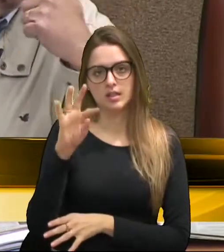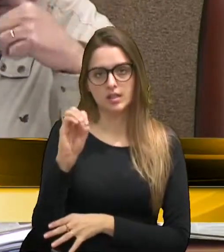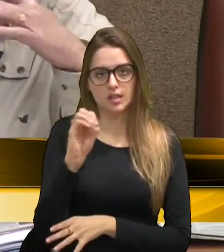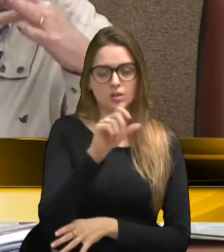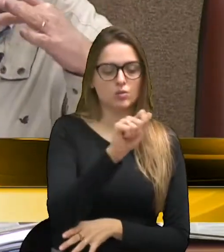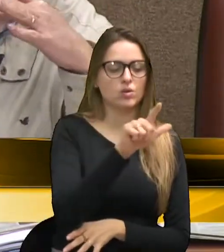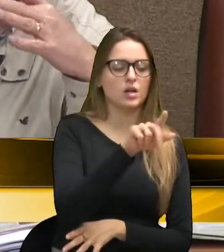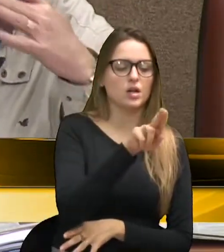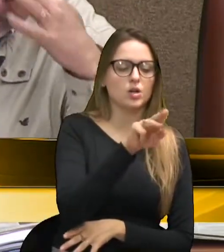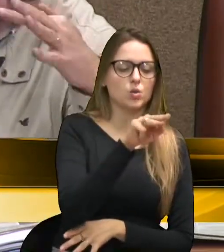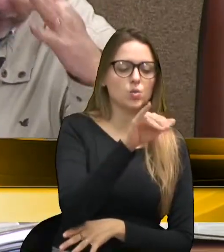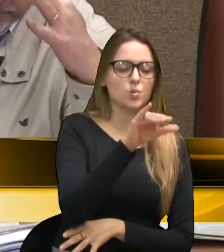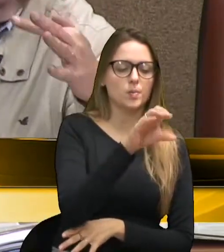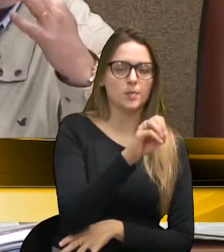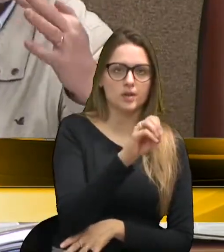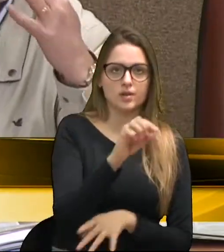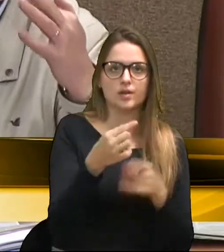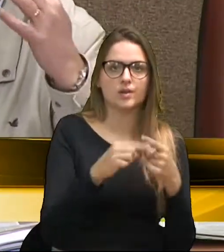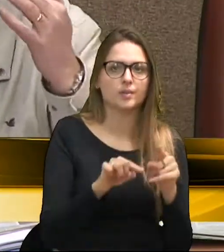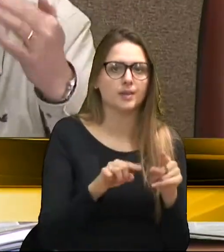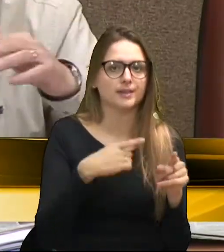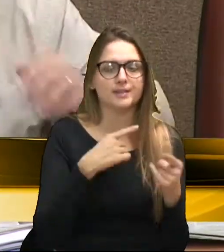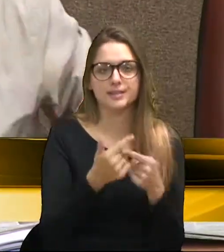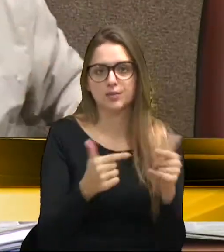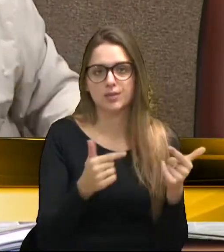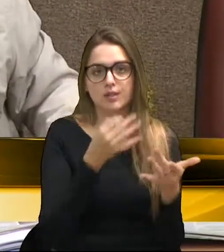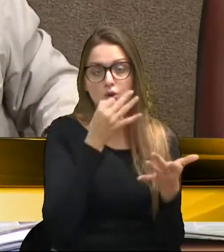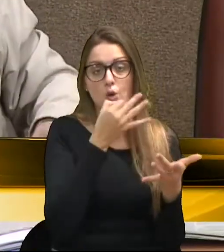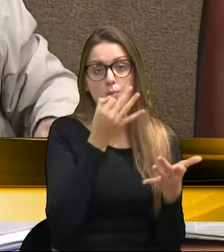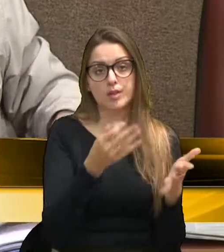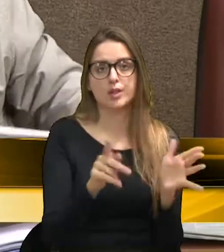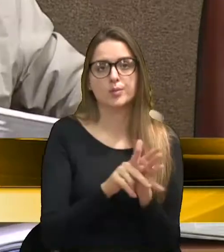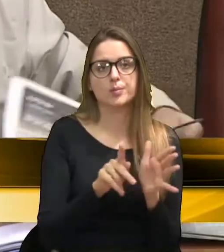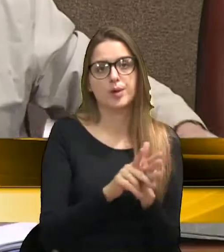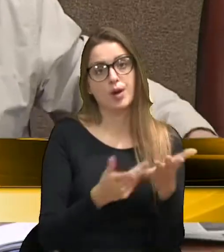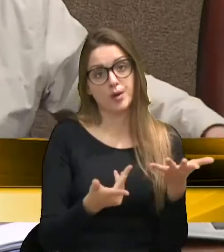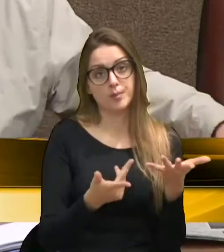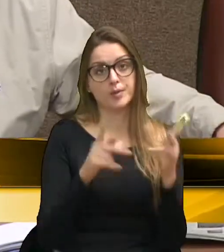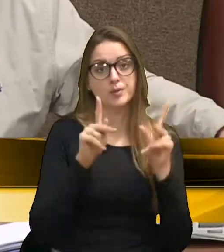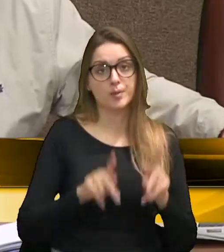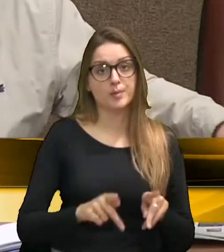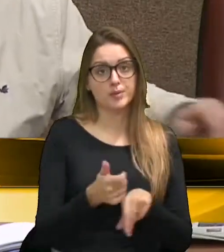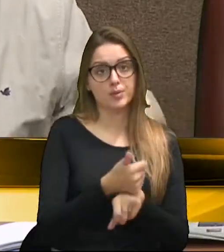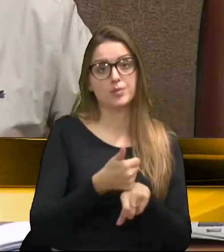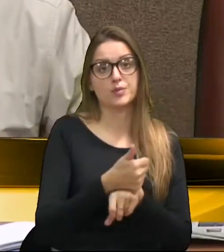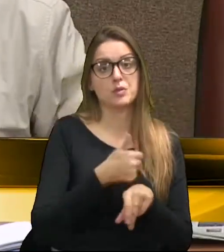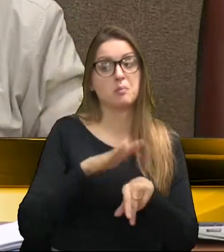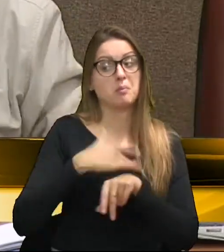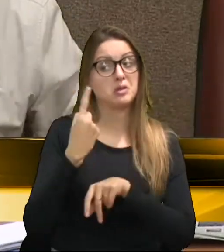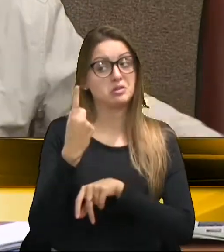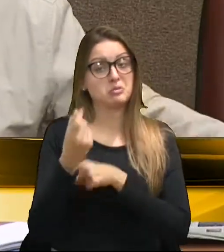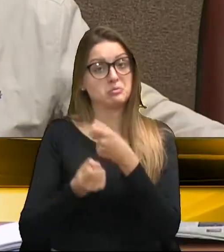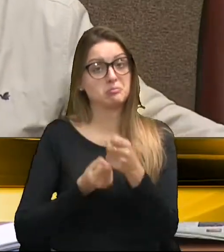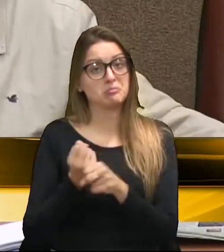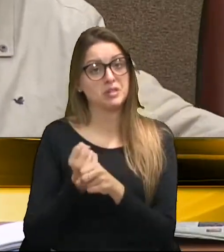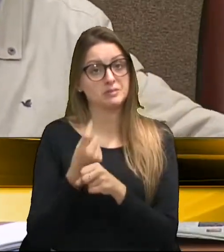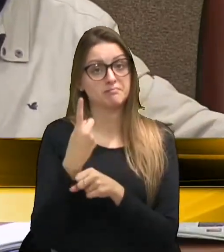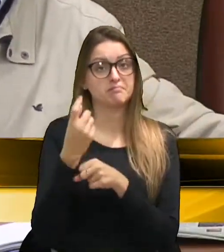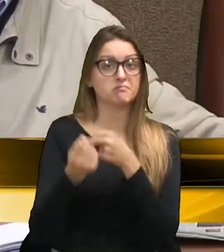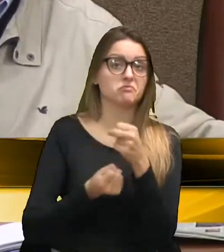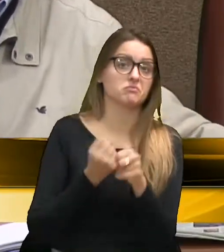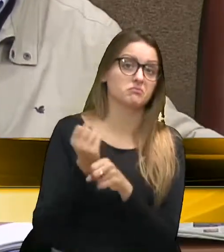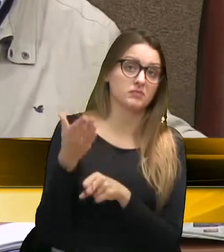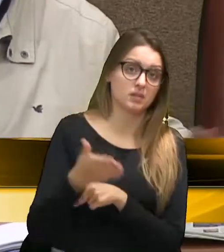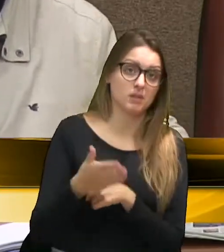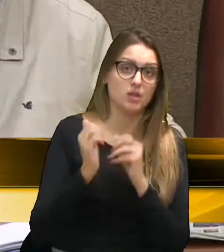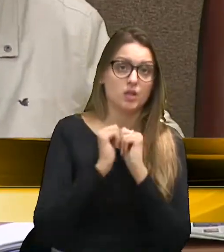antes, mas eles não aceitaram, tem que ter um parecer de um especialista. Senhoras e senhores, talvez mais um ano e meio, junto com o